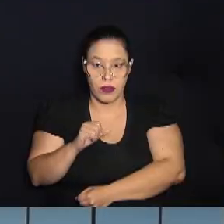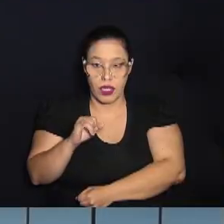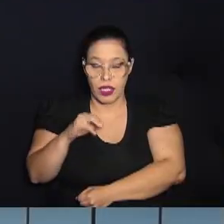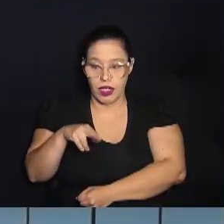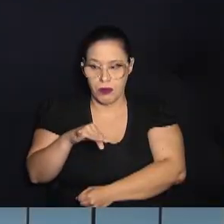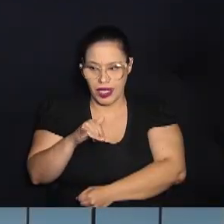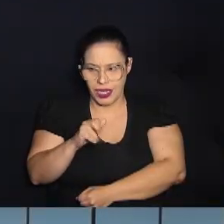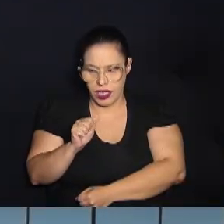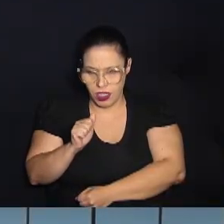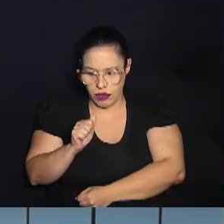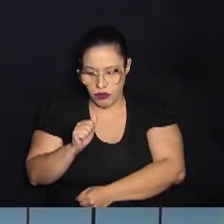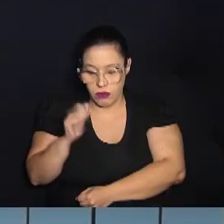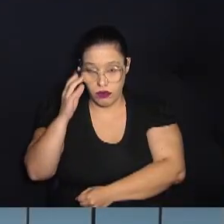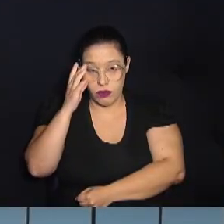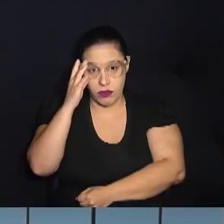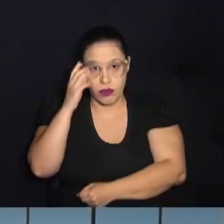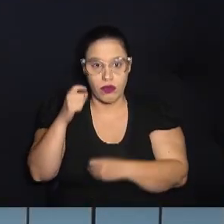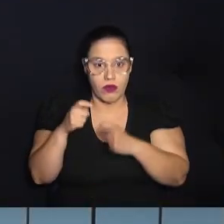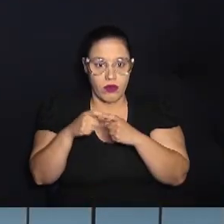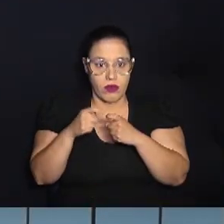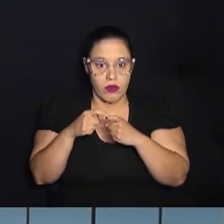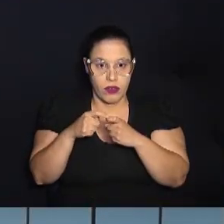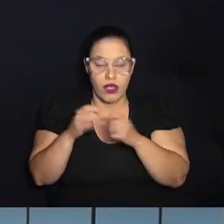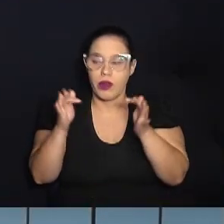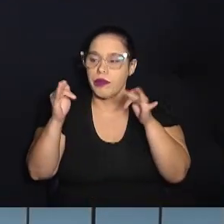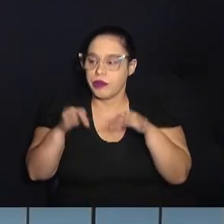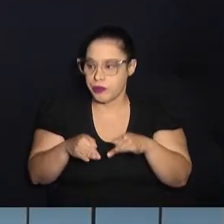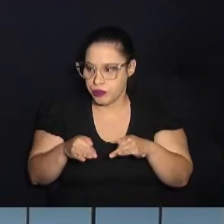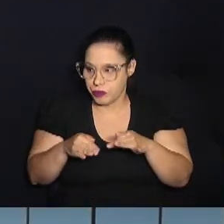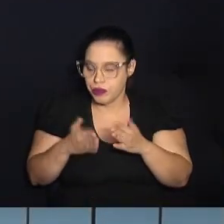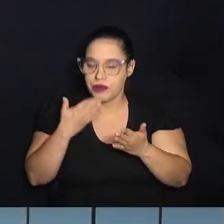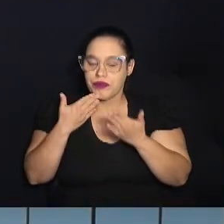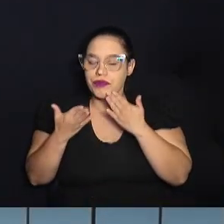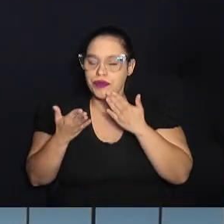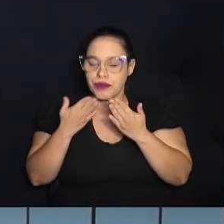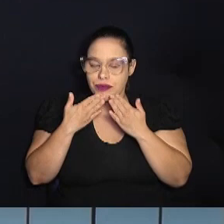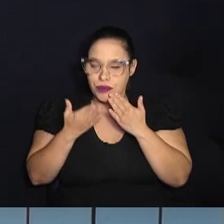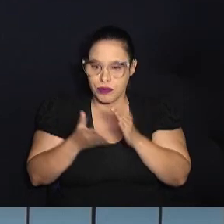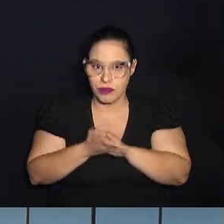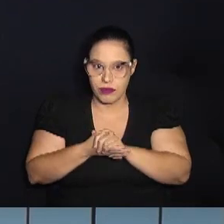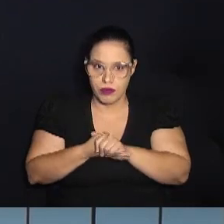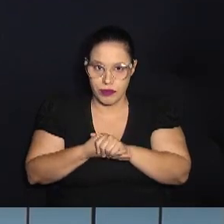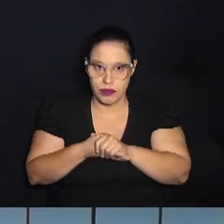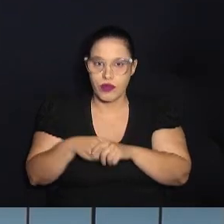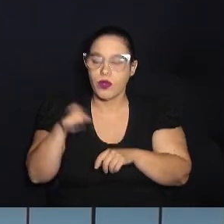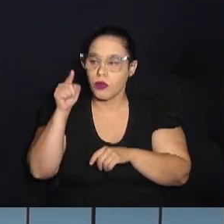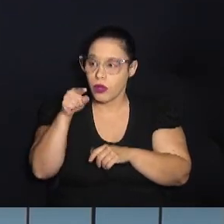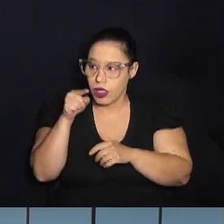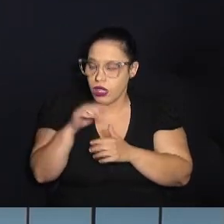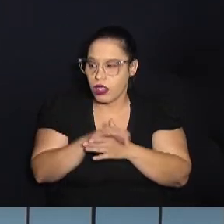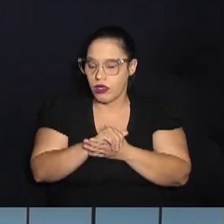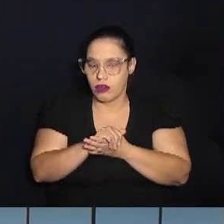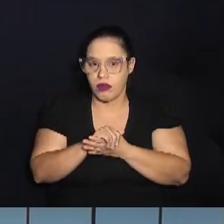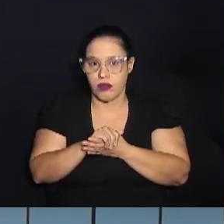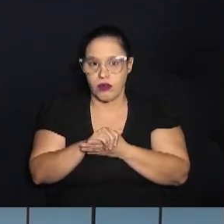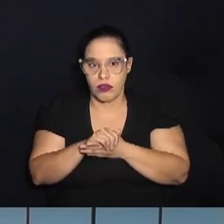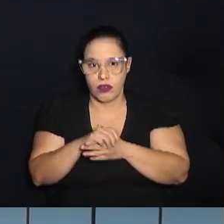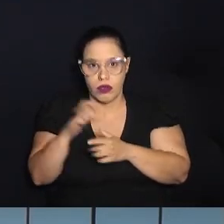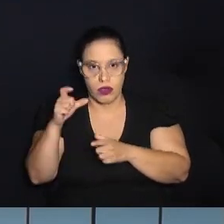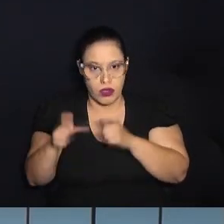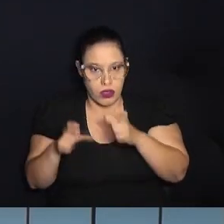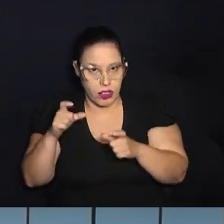É, lisina. Doutora, para a gente encerrar aqui o nosso bate-papo, eu queria tocar exatamente nesse ponto,